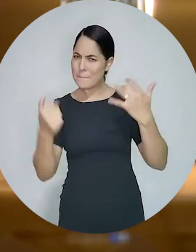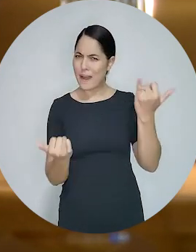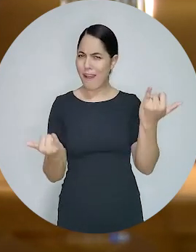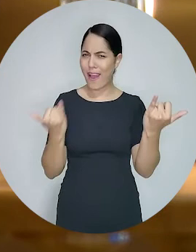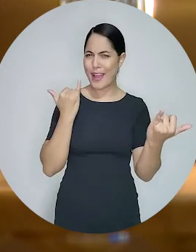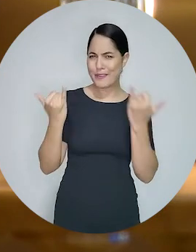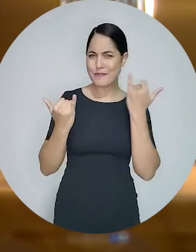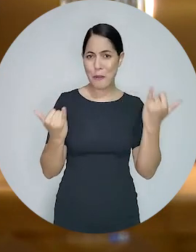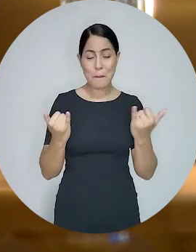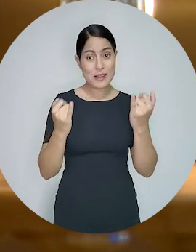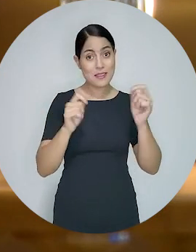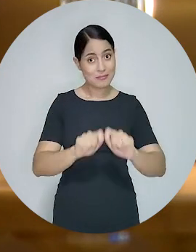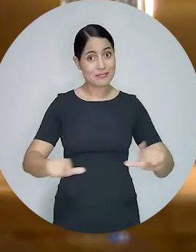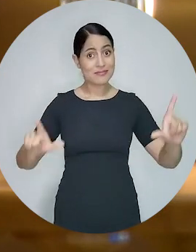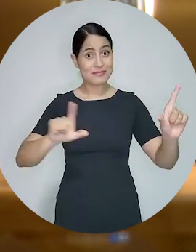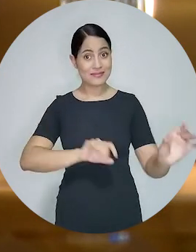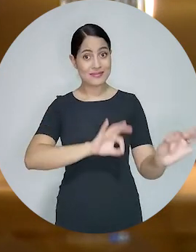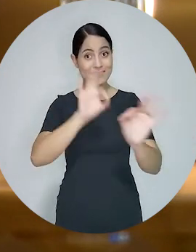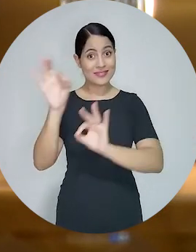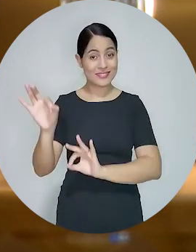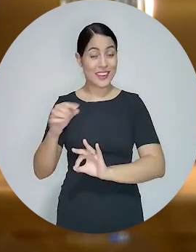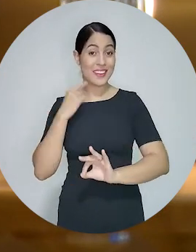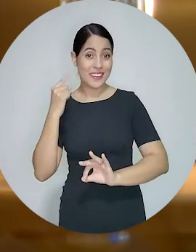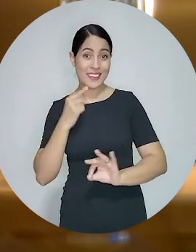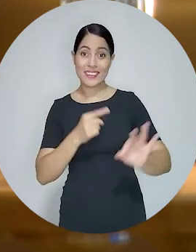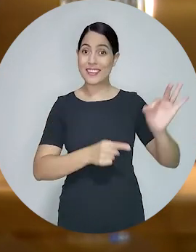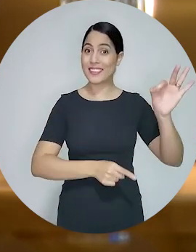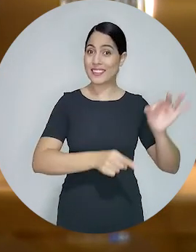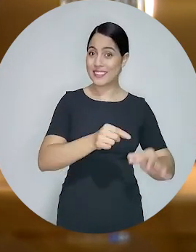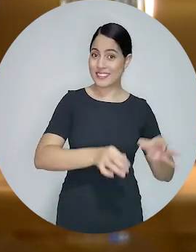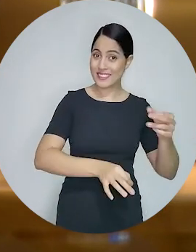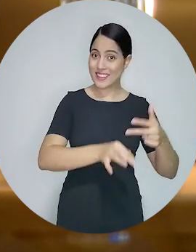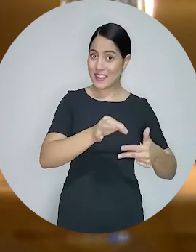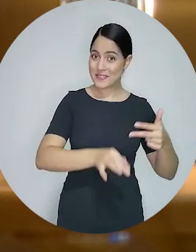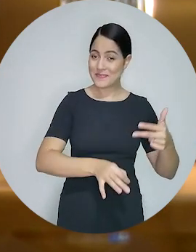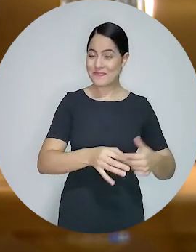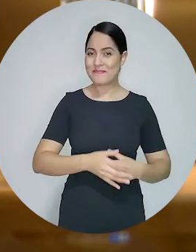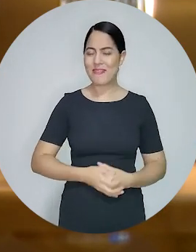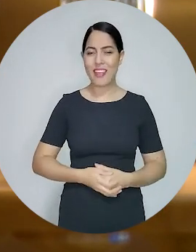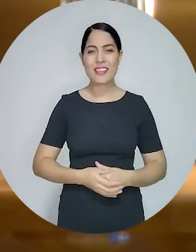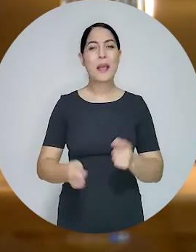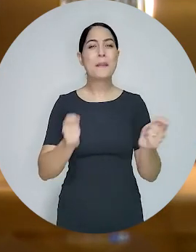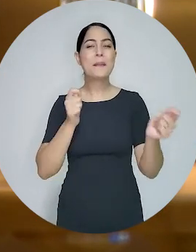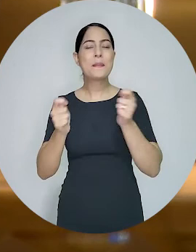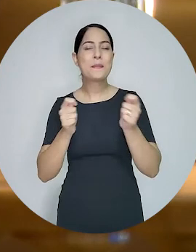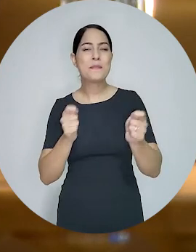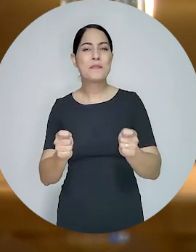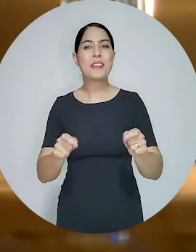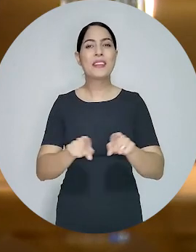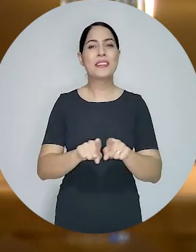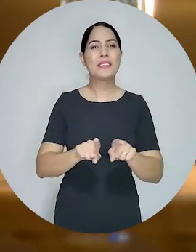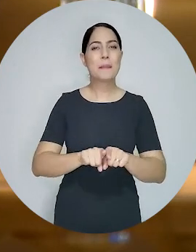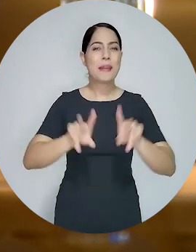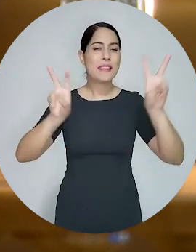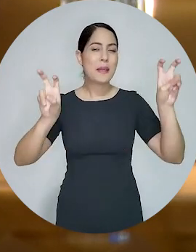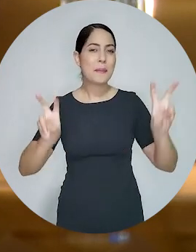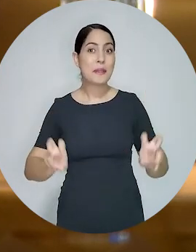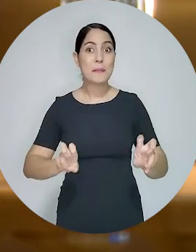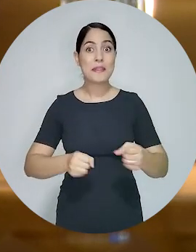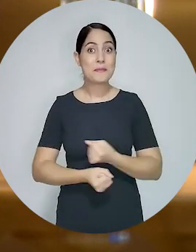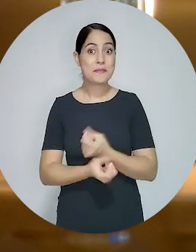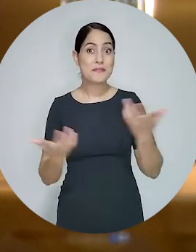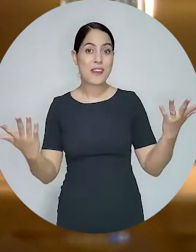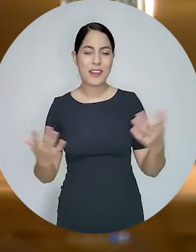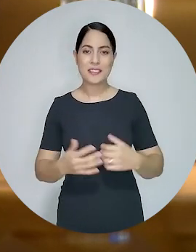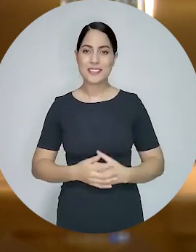fica por dentro de todas as informações da advocacia e do judiciário, além de entrevistas especiais, matérias exclusivas e muito